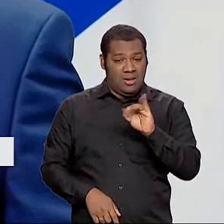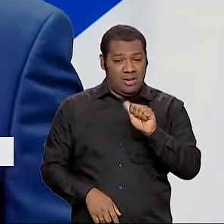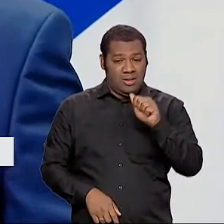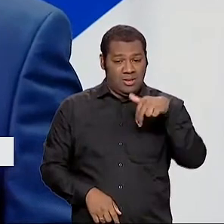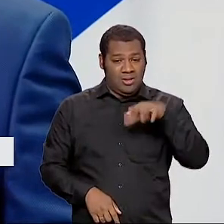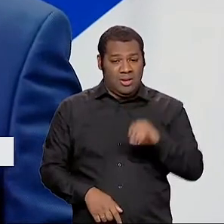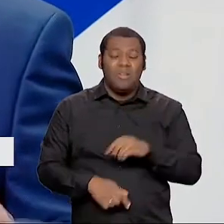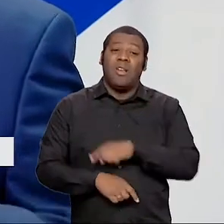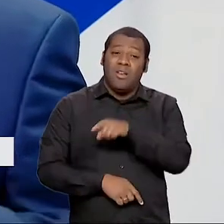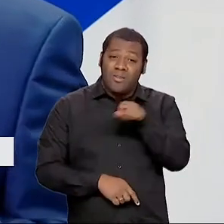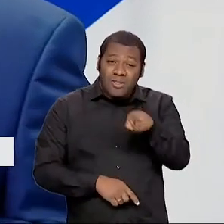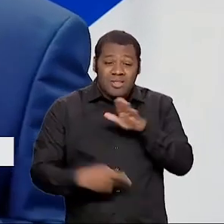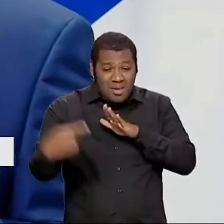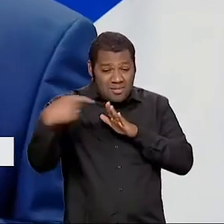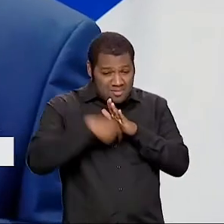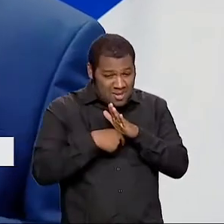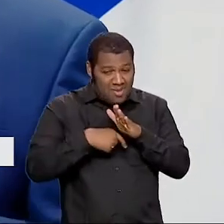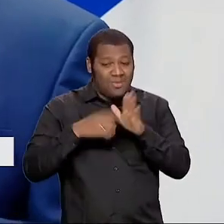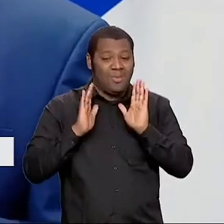já fez a pergunta,